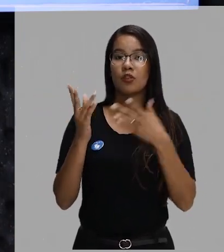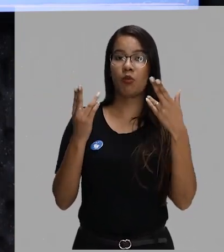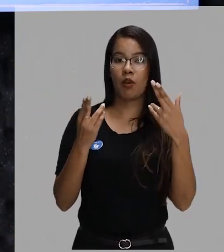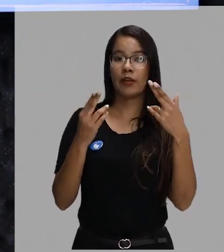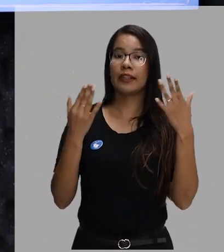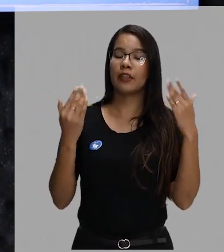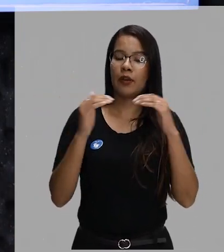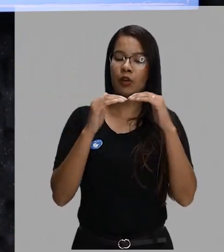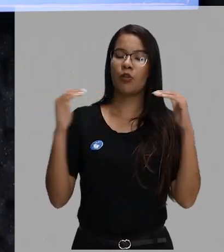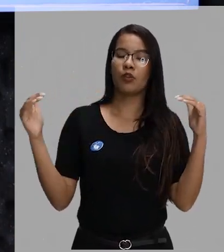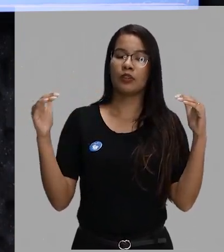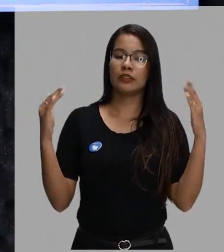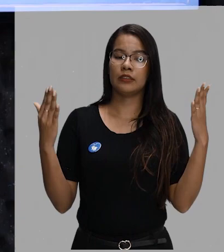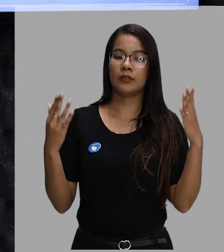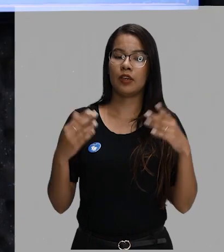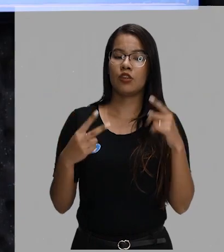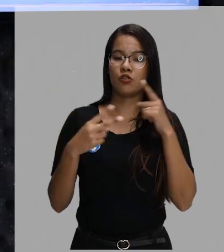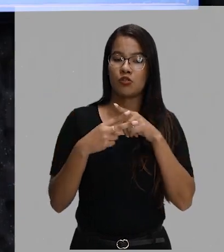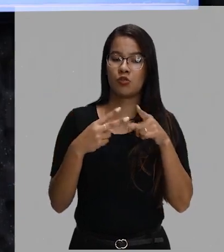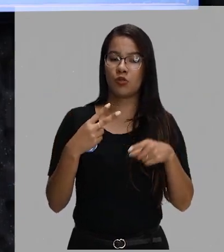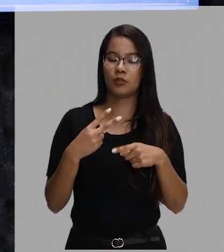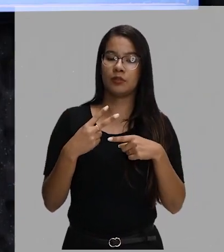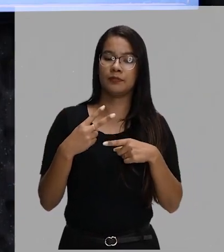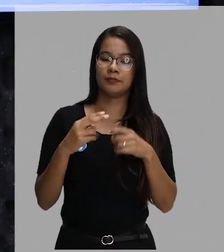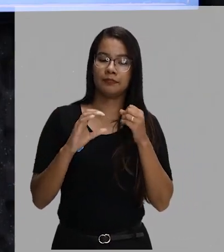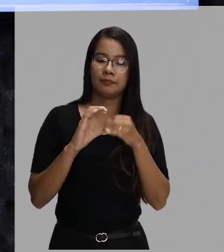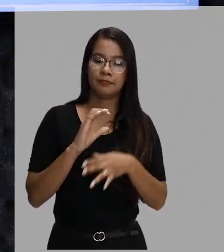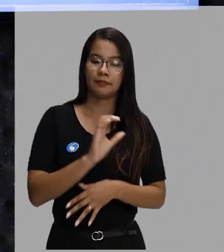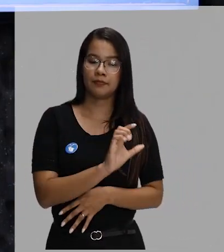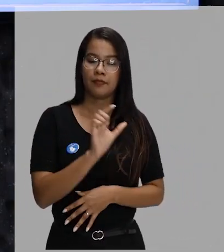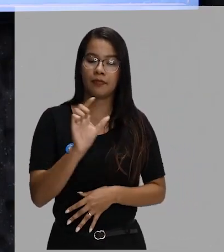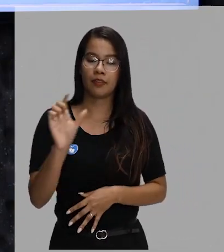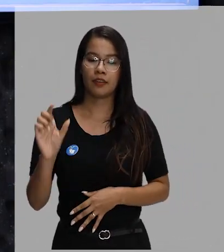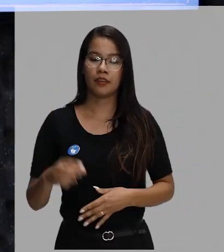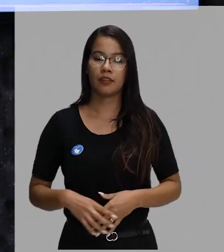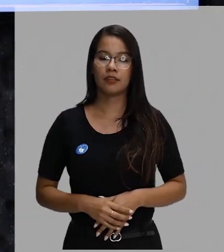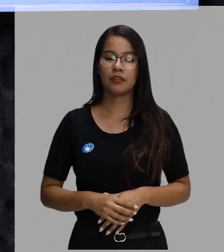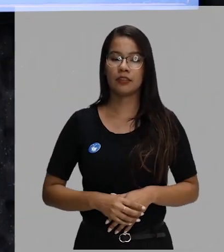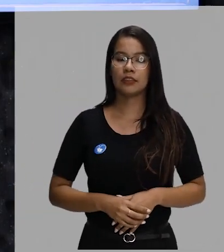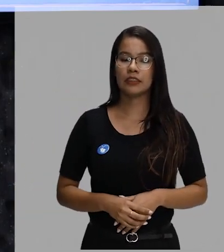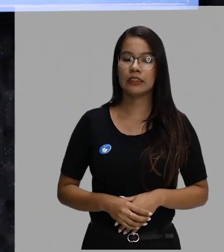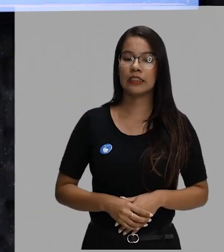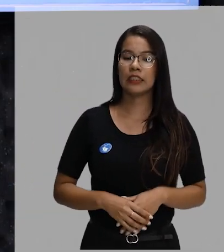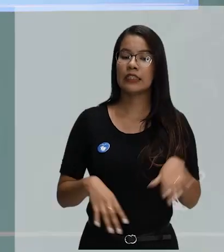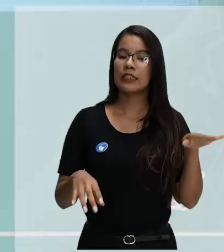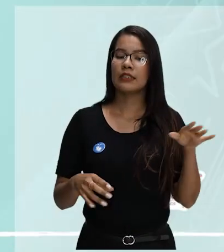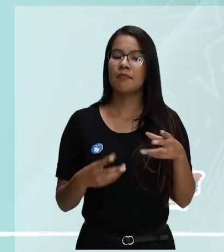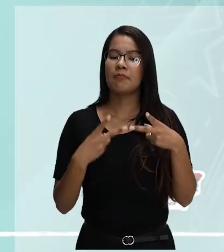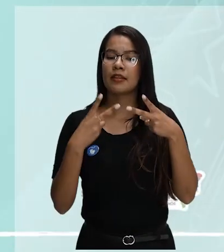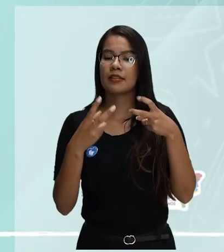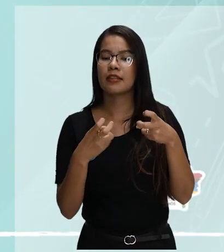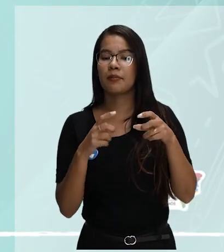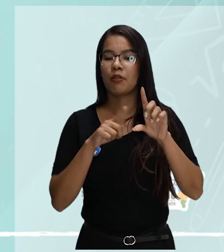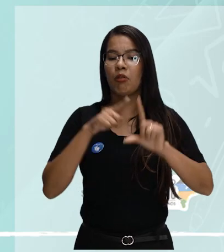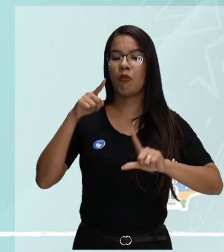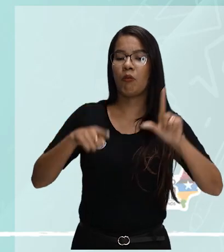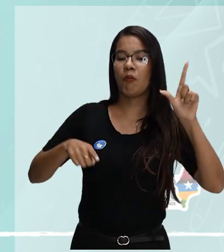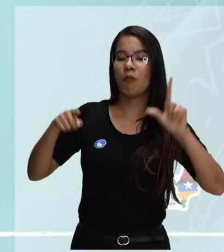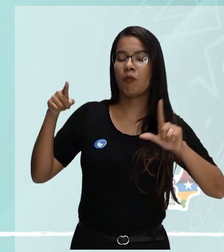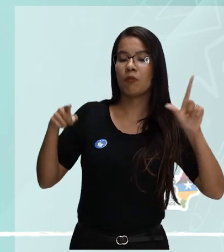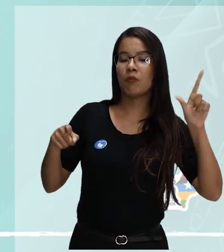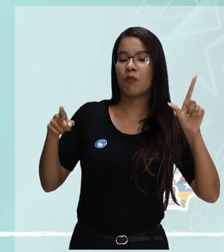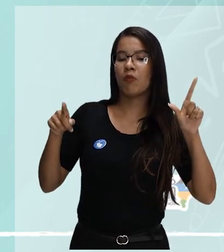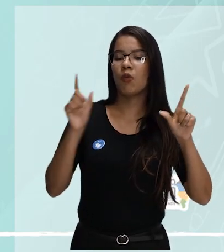Bom, segunda classificação. Aí eu botei só um exercíciozinho para a gente poder identificar. Ó. Identifique no gráfico os trechos em que a função